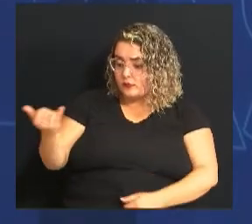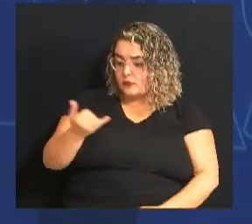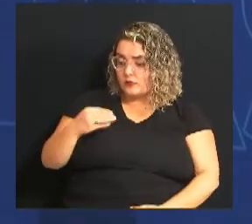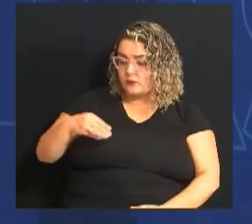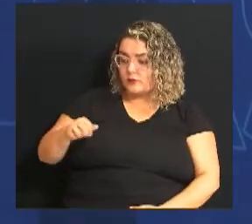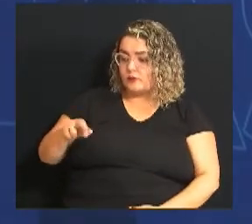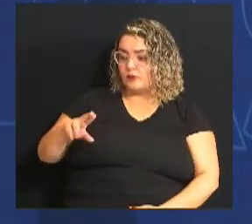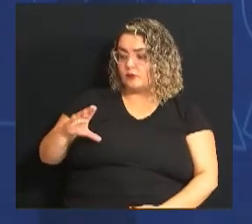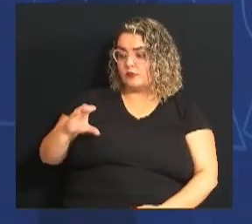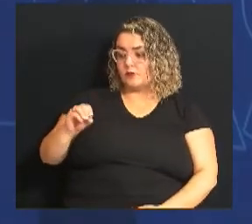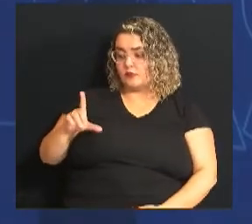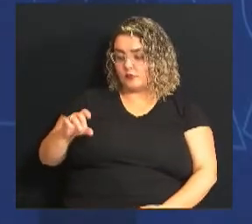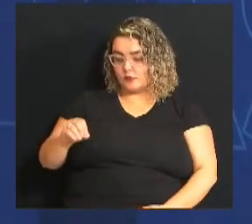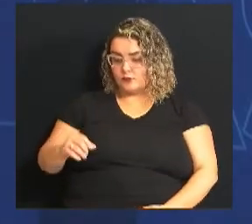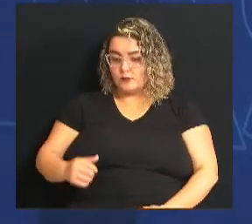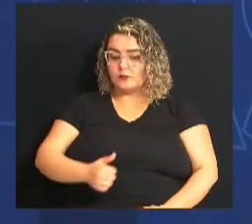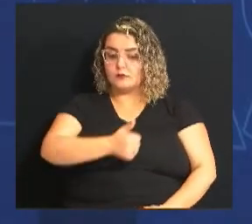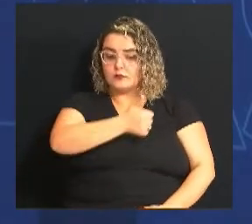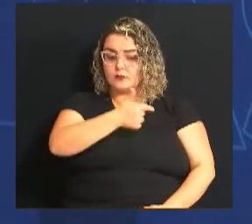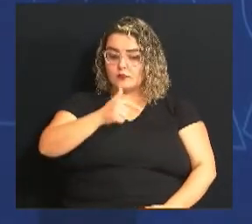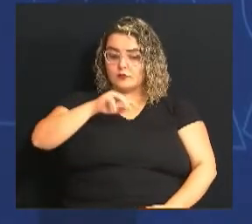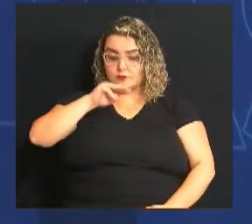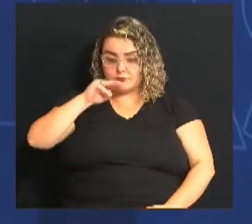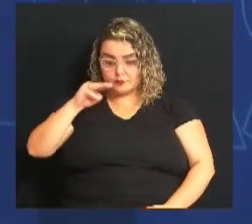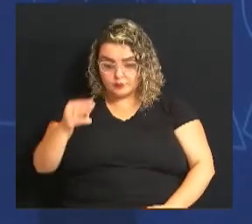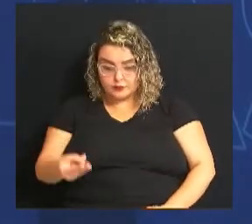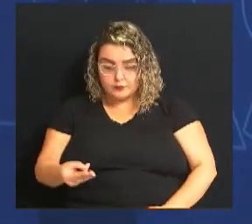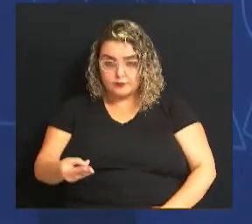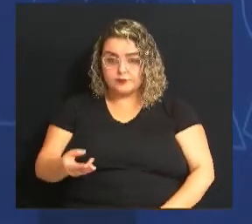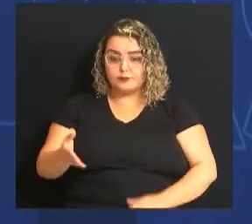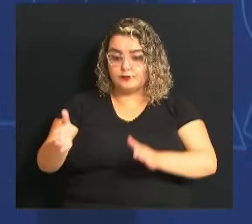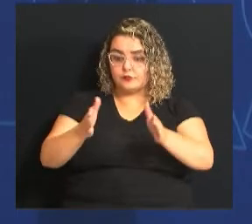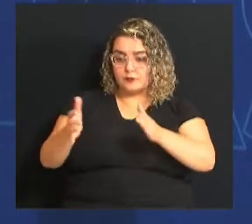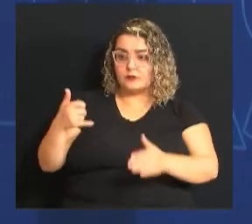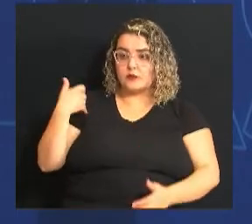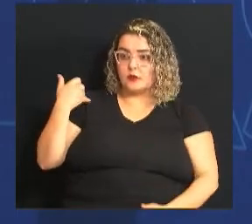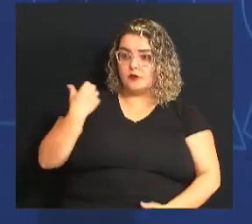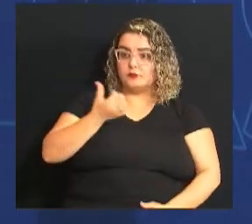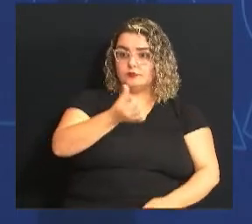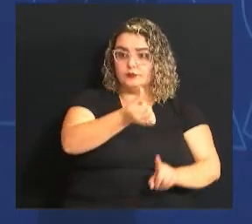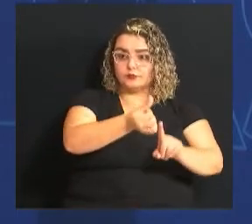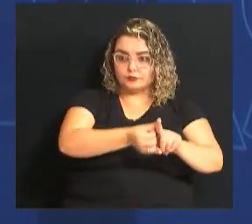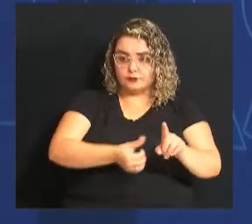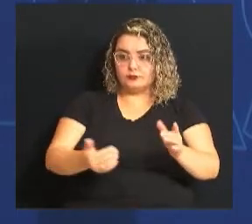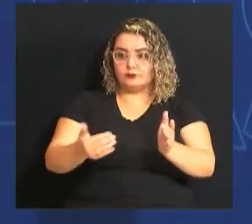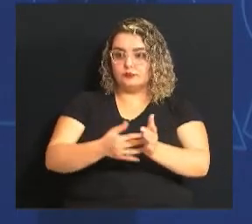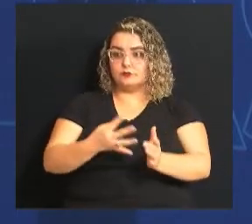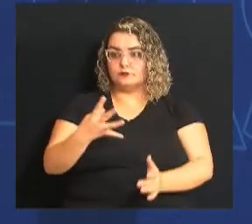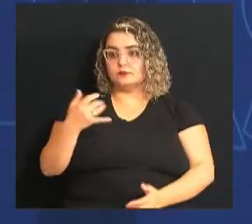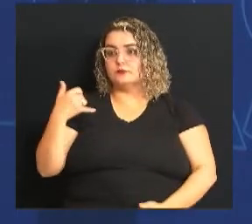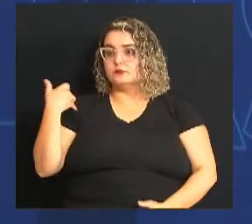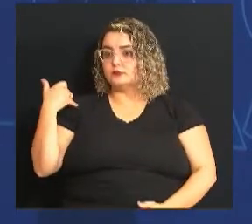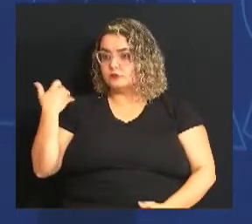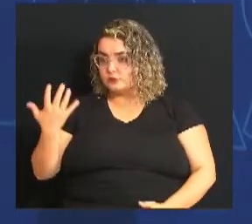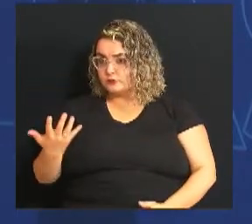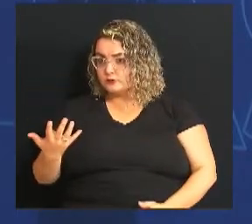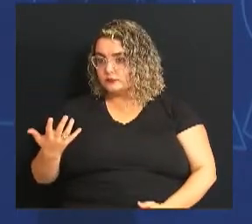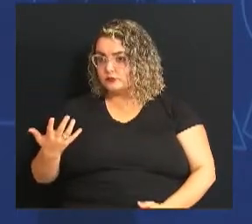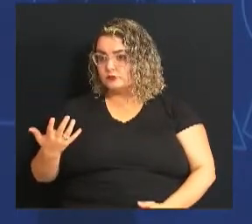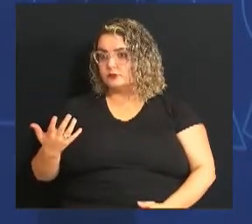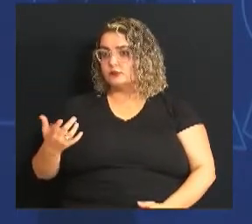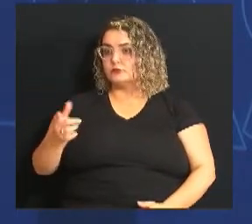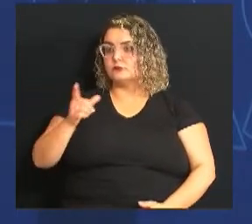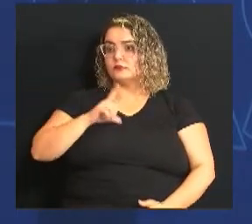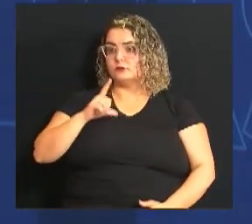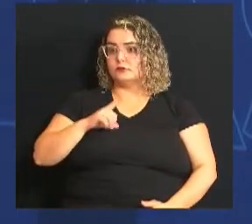são 12 milhões de crianças nessa faixa etária entre 6 meses e 4 anos. Levando em conta,